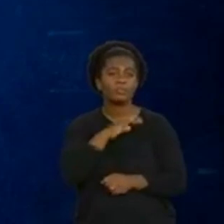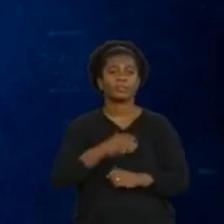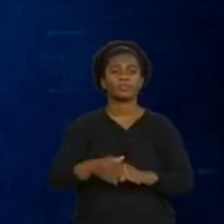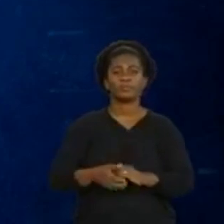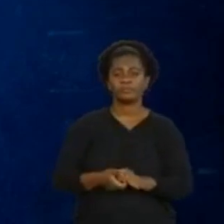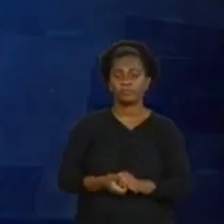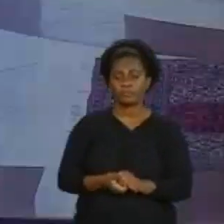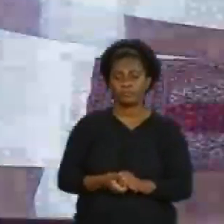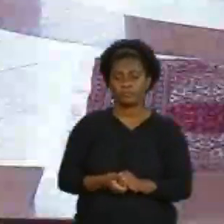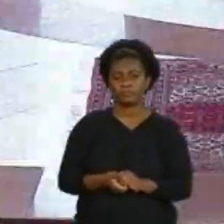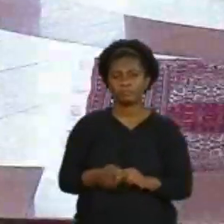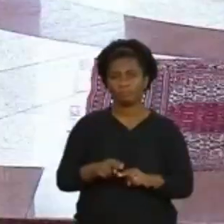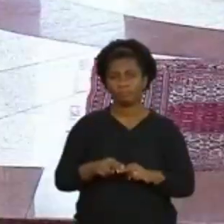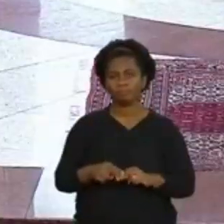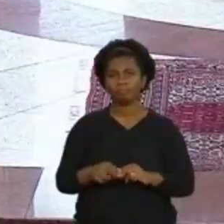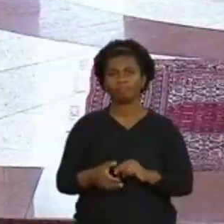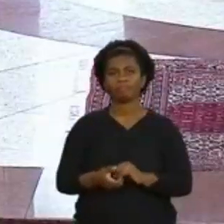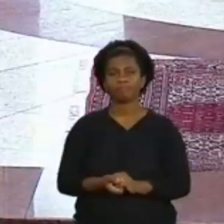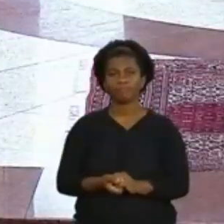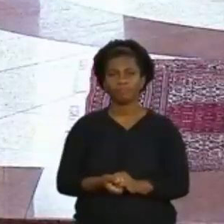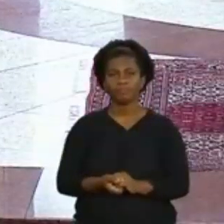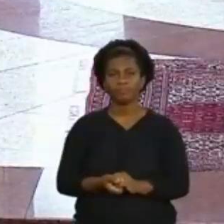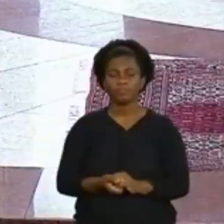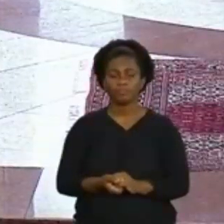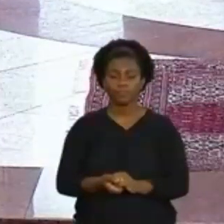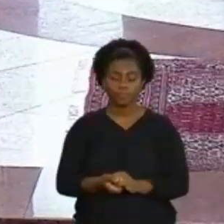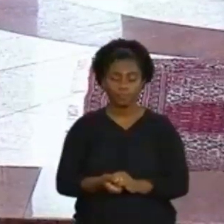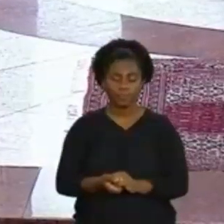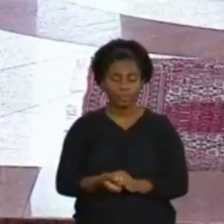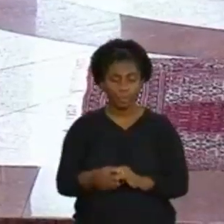mim, eles